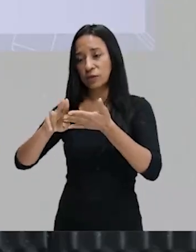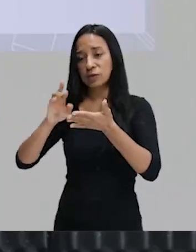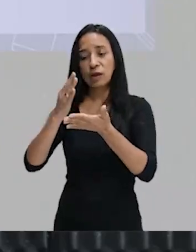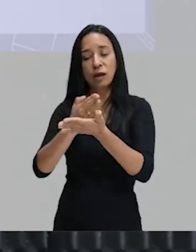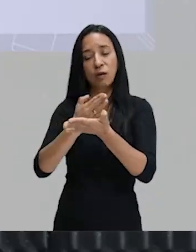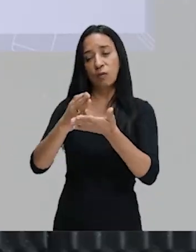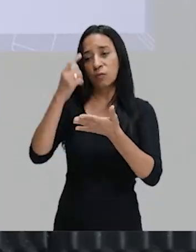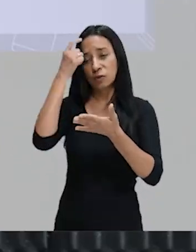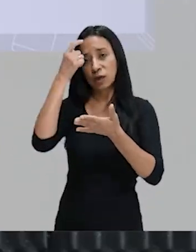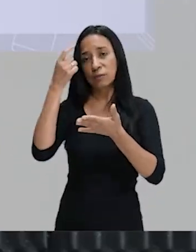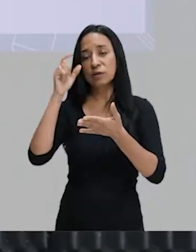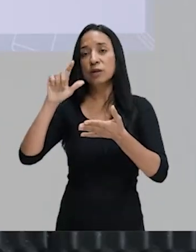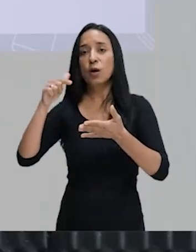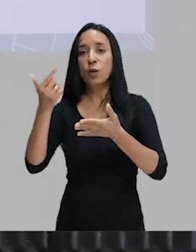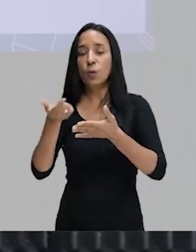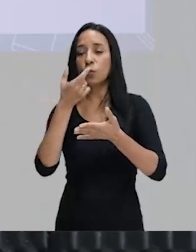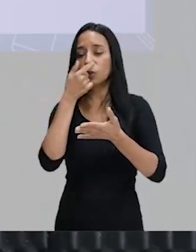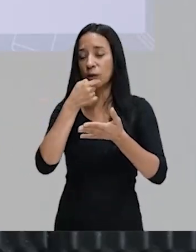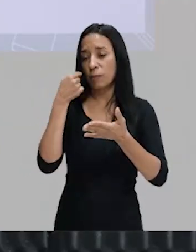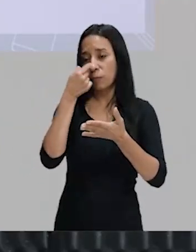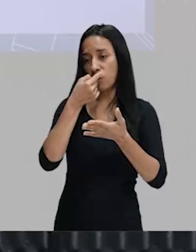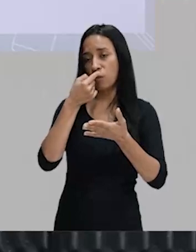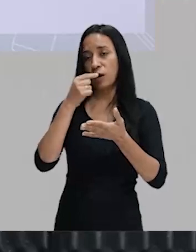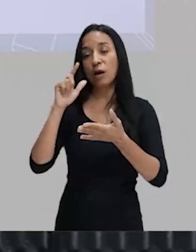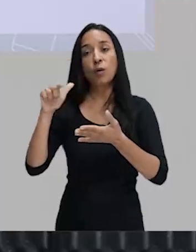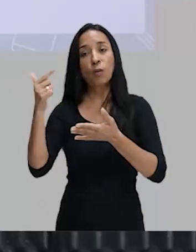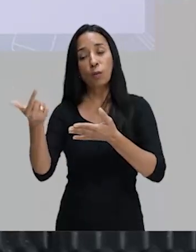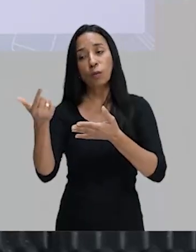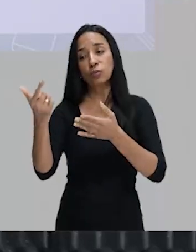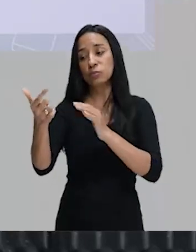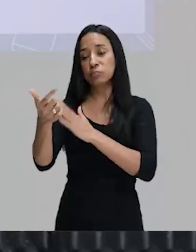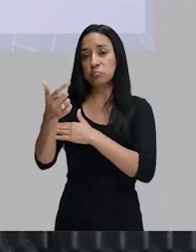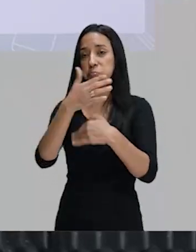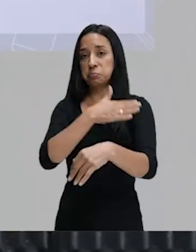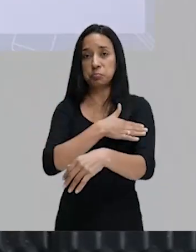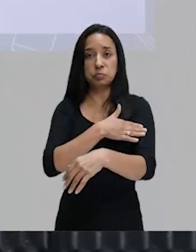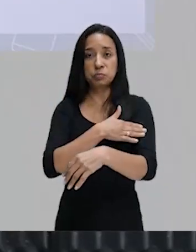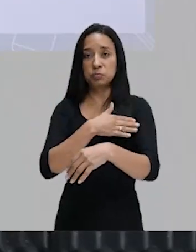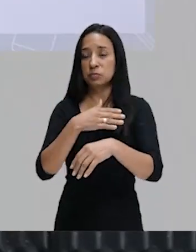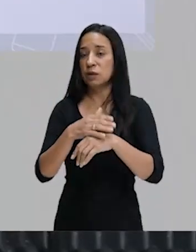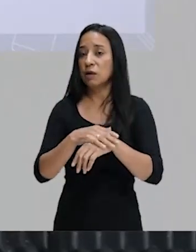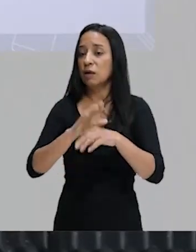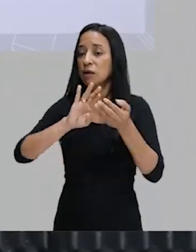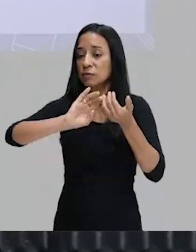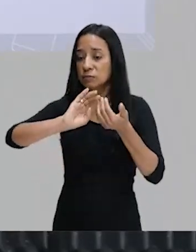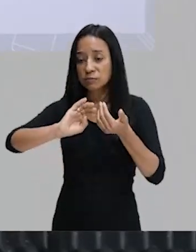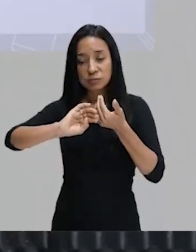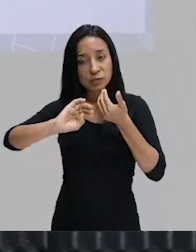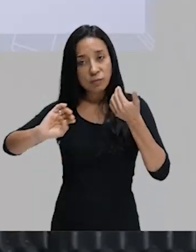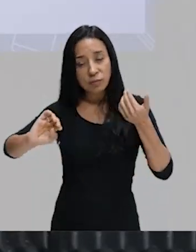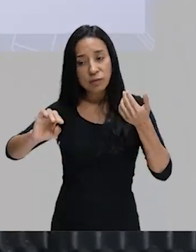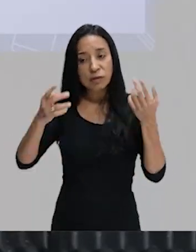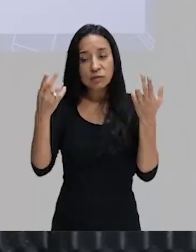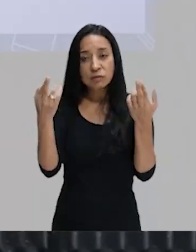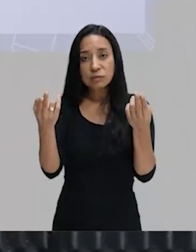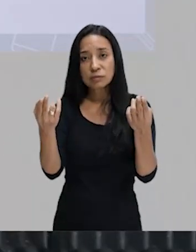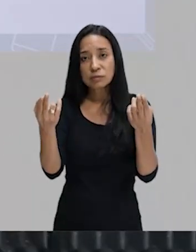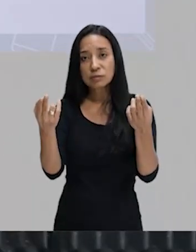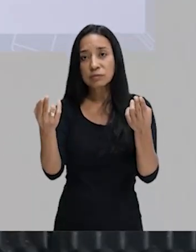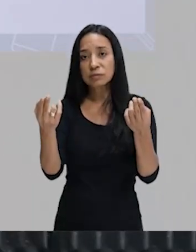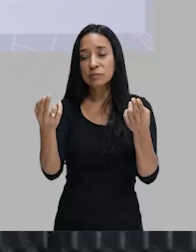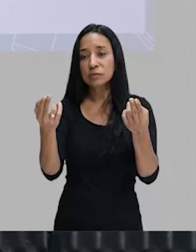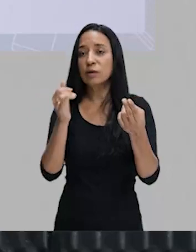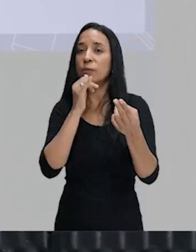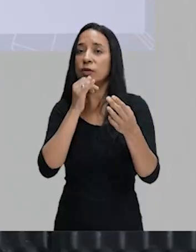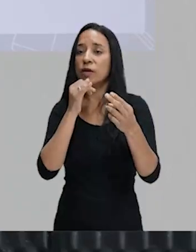cabeça, outros da boca, outros dos braços, outros das pernas. E aí a sociedade é dividida dessa forma. Quem veio da cabeça é a elite, quem veio da boca